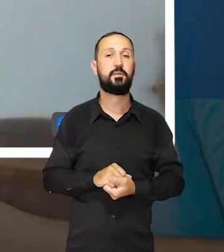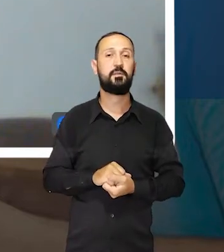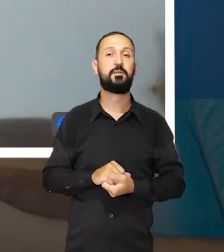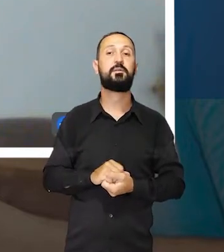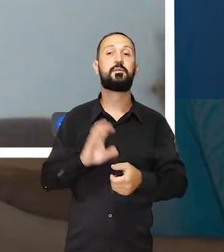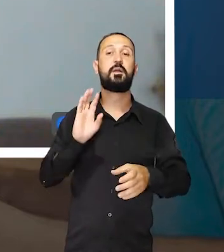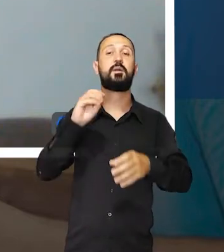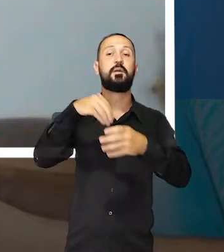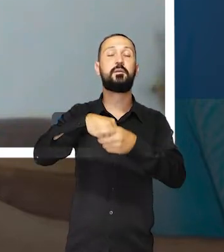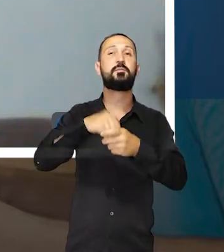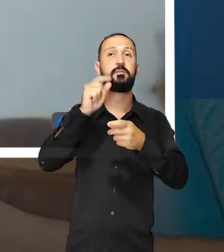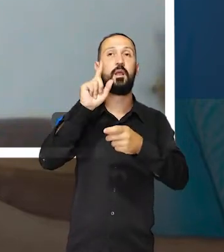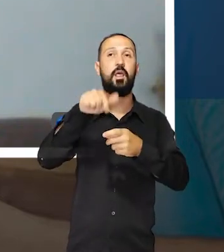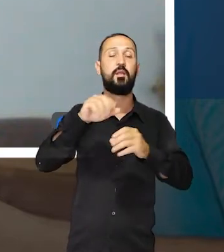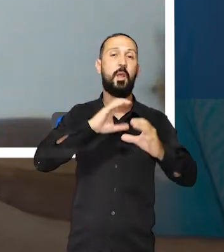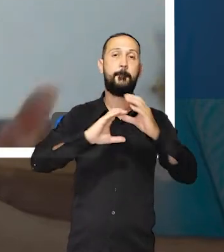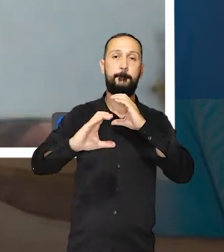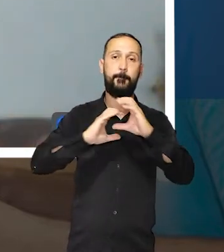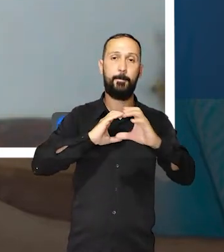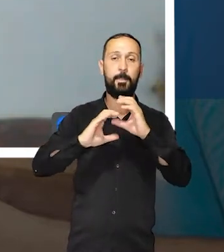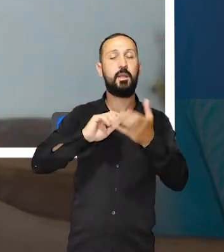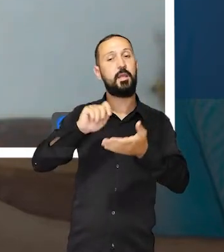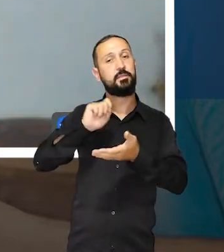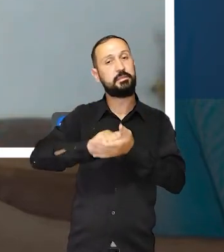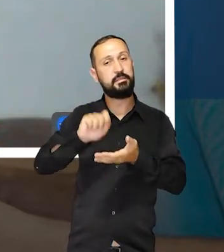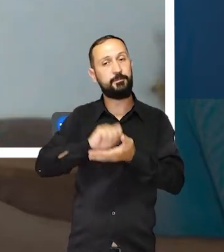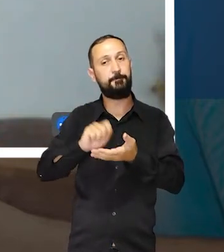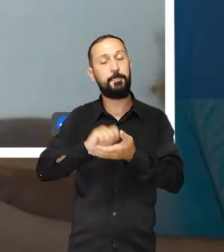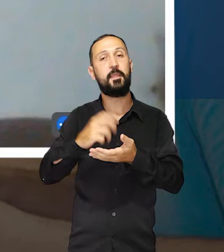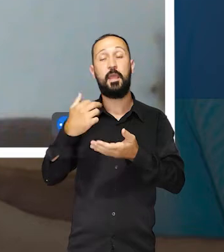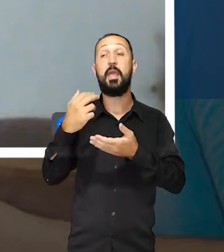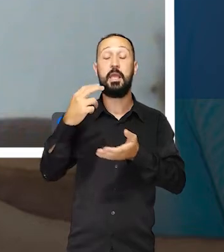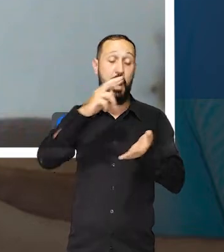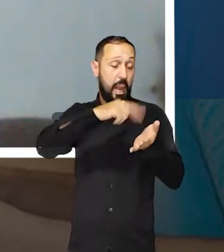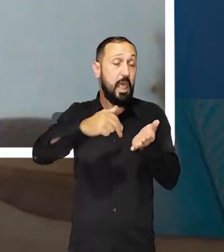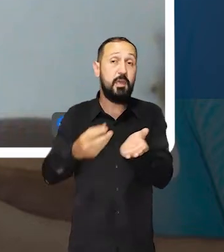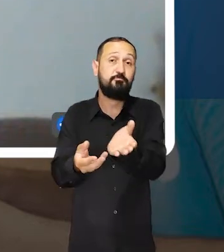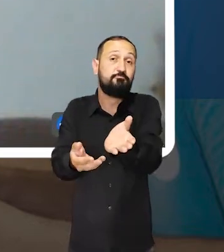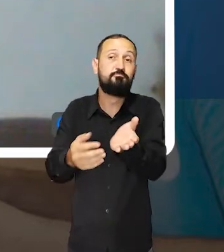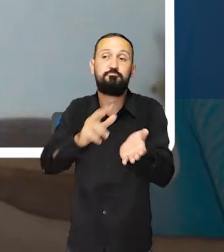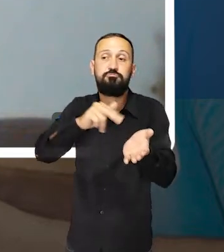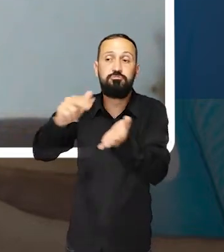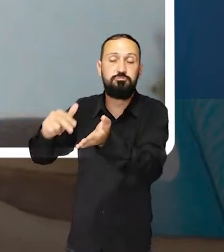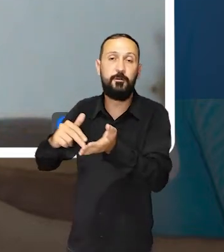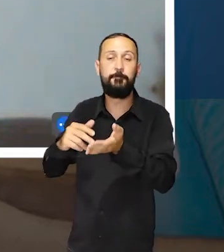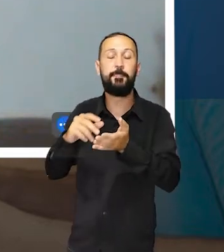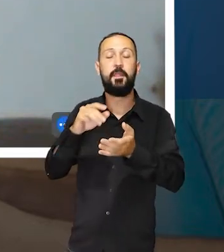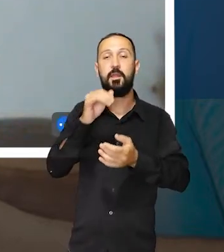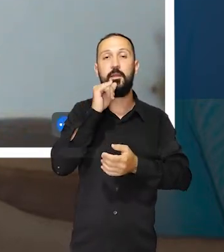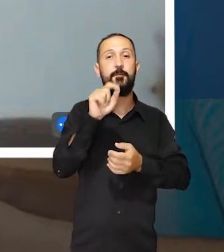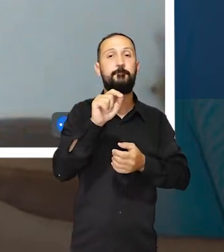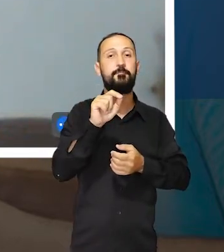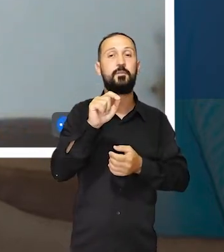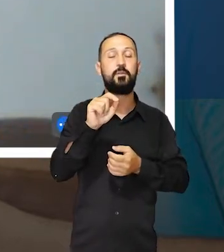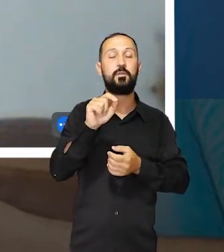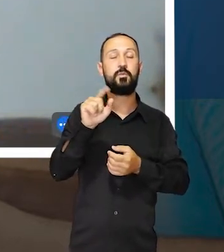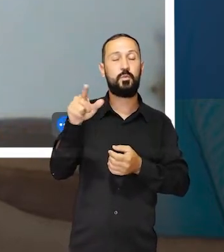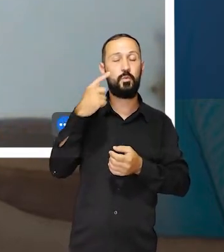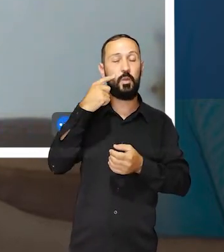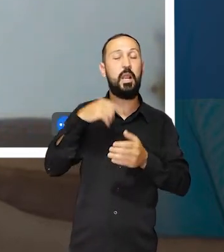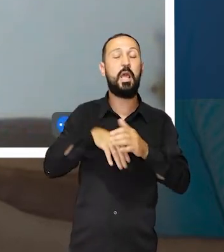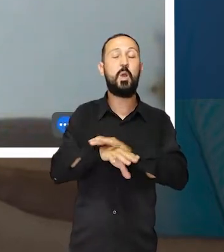livro, está no plano da comunicação. Quem escreve quer ser lido. É aquele esquema